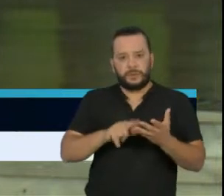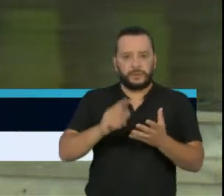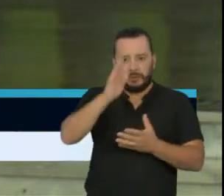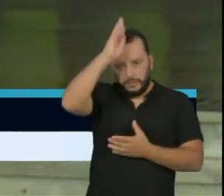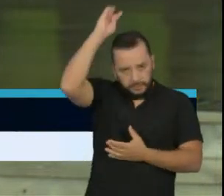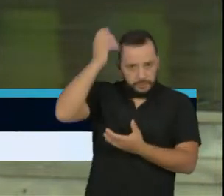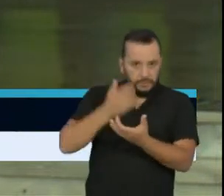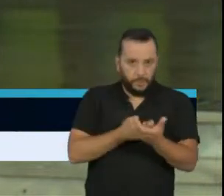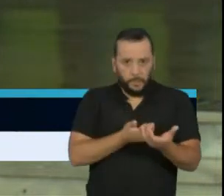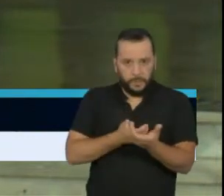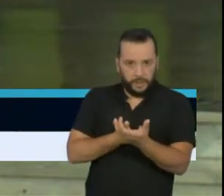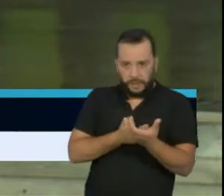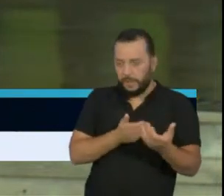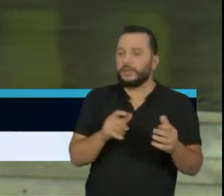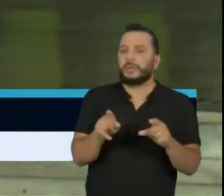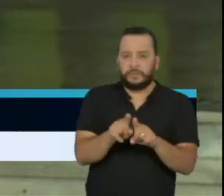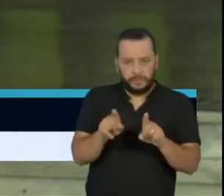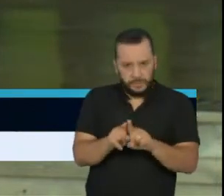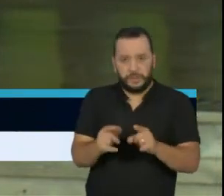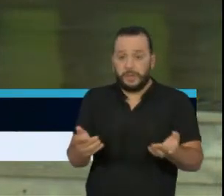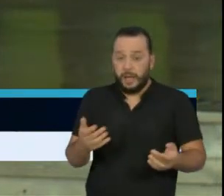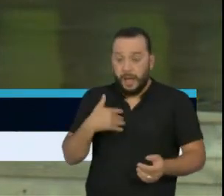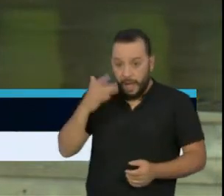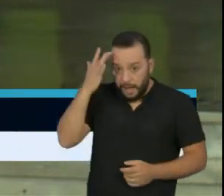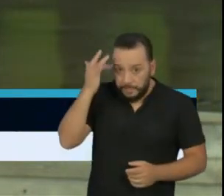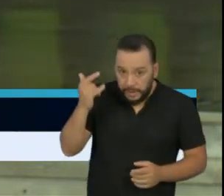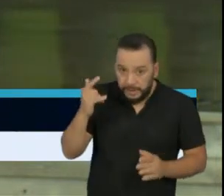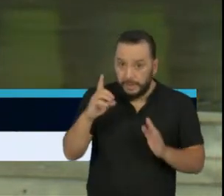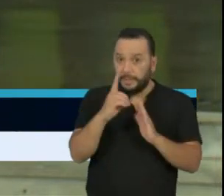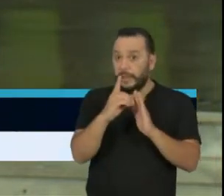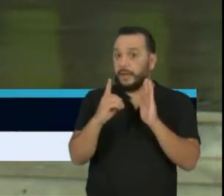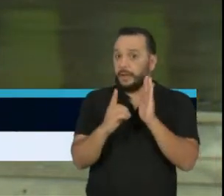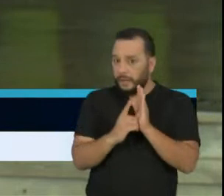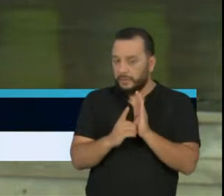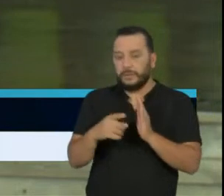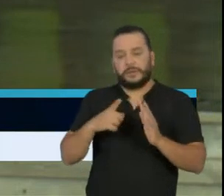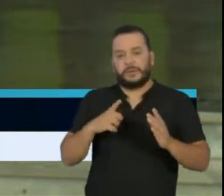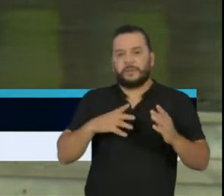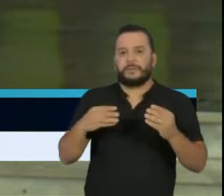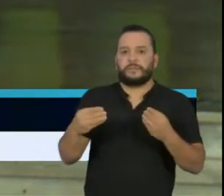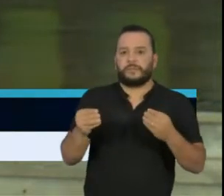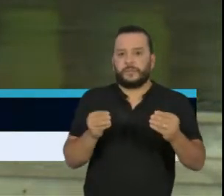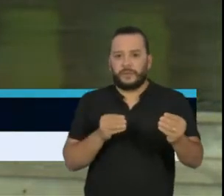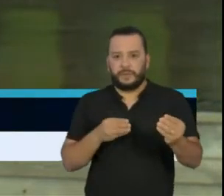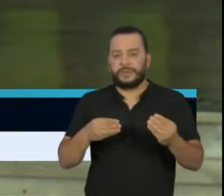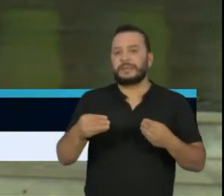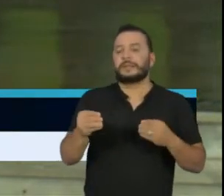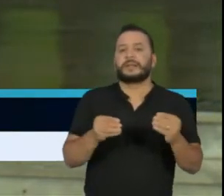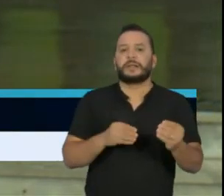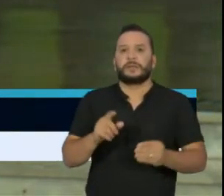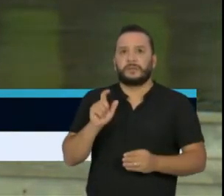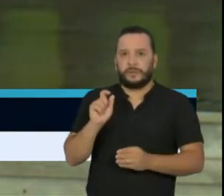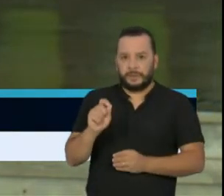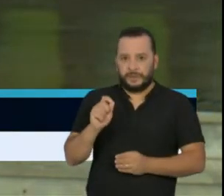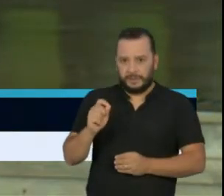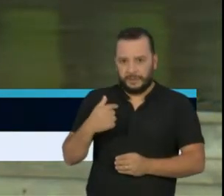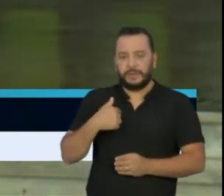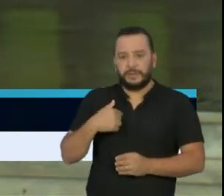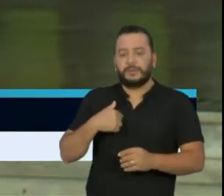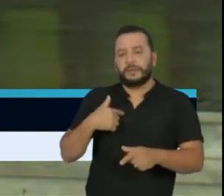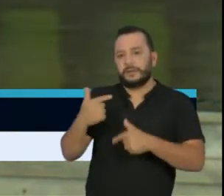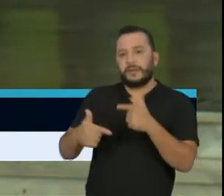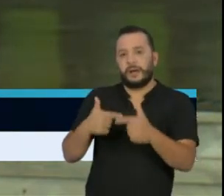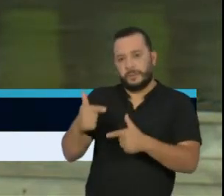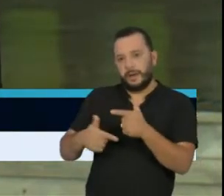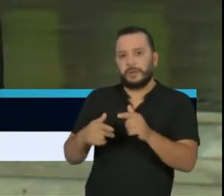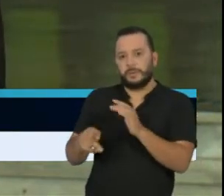Amanhã publico no Diário Oficial um decreto flexibilizando o monopólio do serviço funerário na cidade